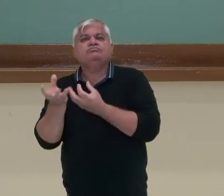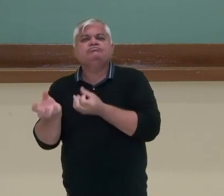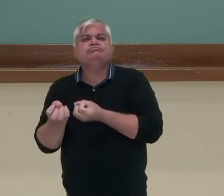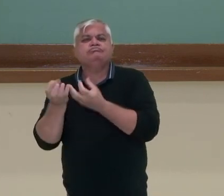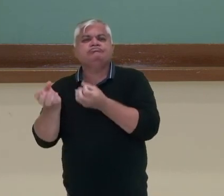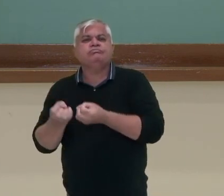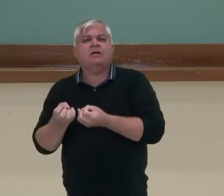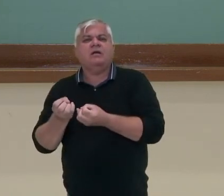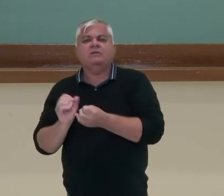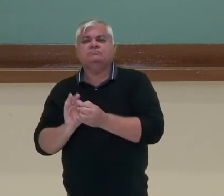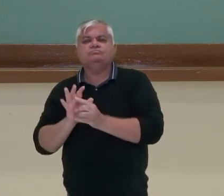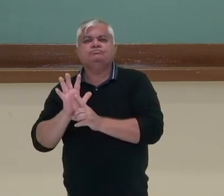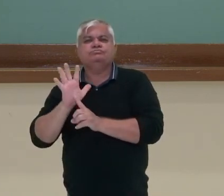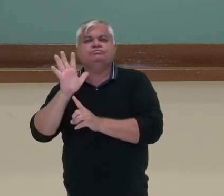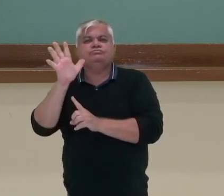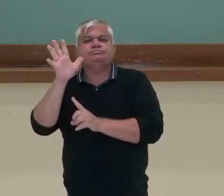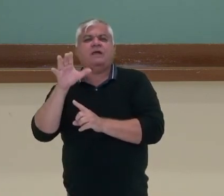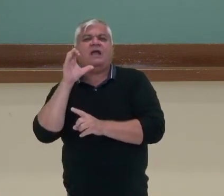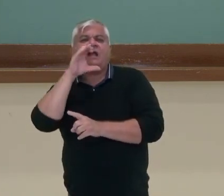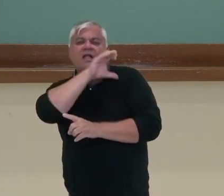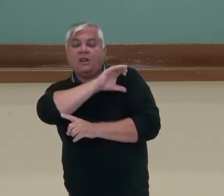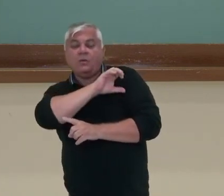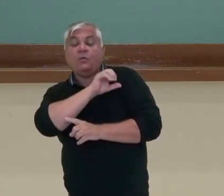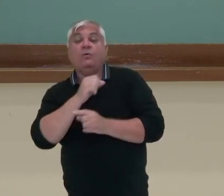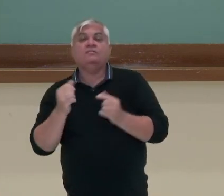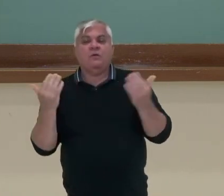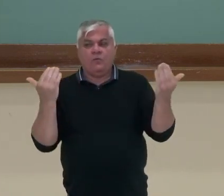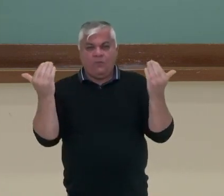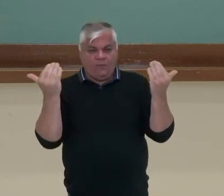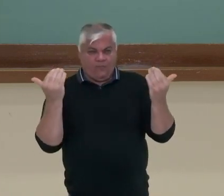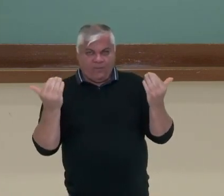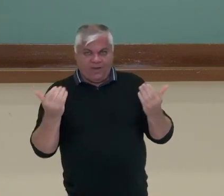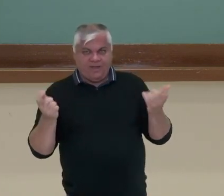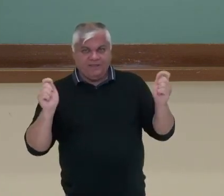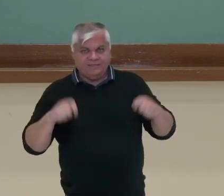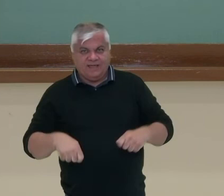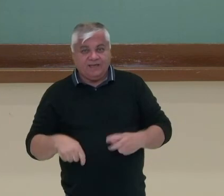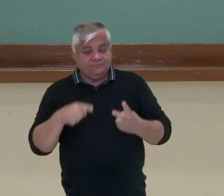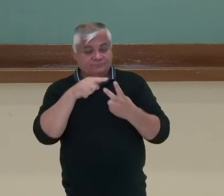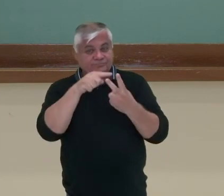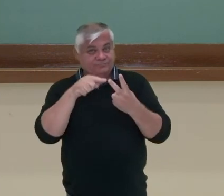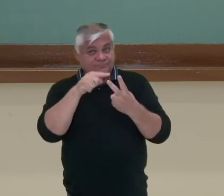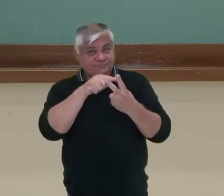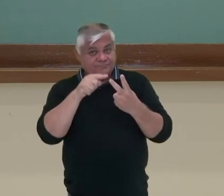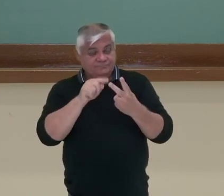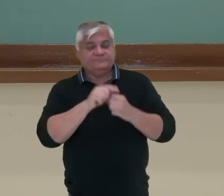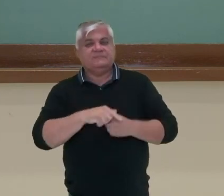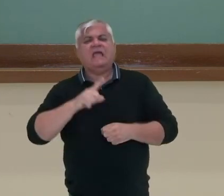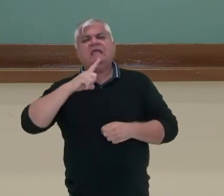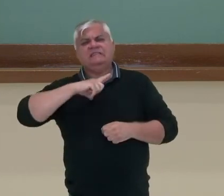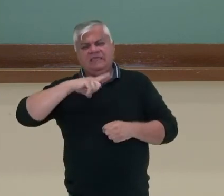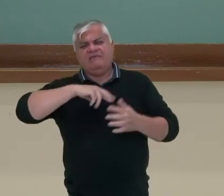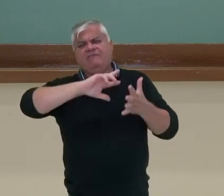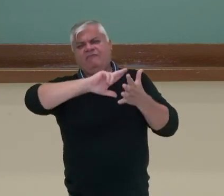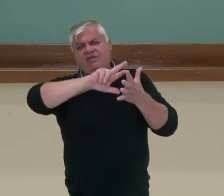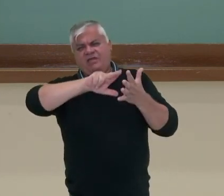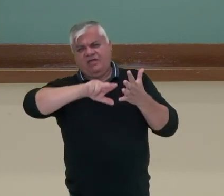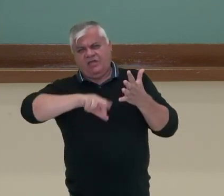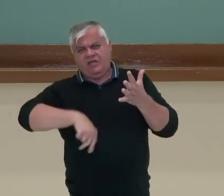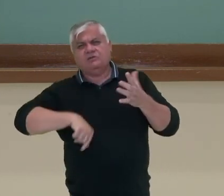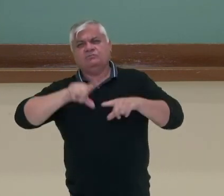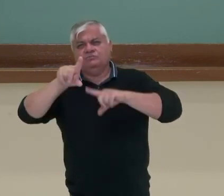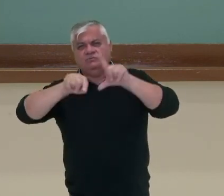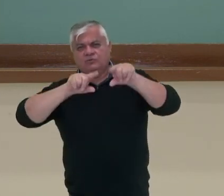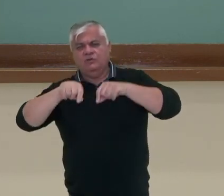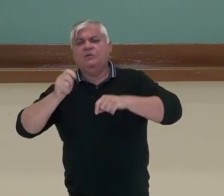fazer um comparativo do comportamento cinético e termodinâmico das duas reações que você escolheu. Então, existem várias reações que você pode ter